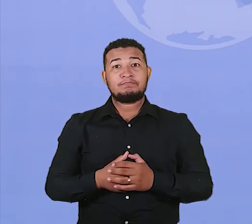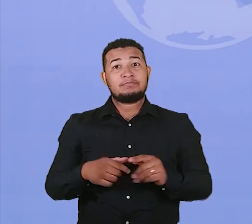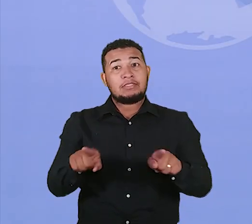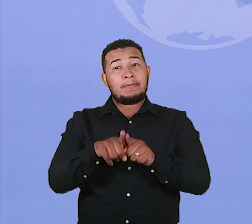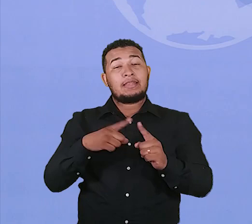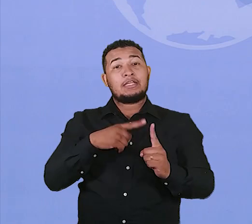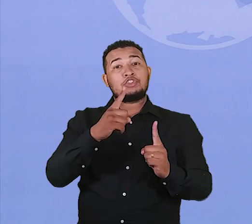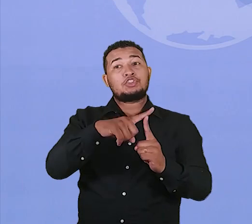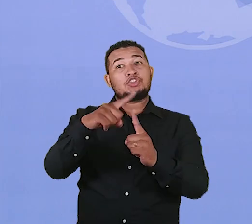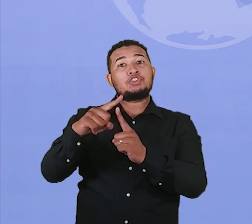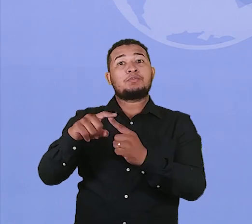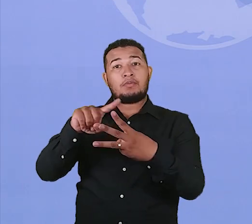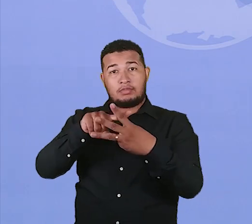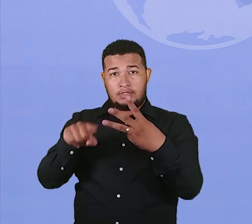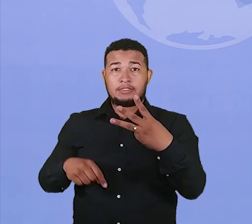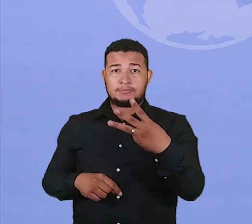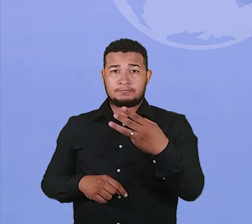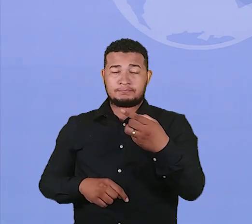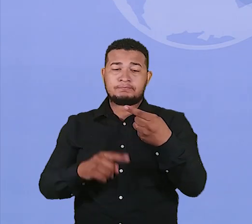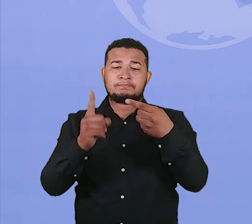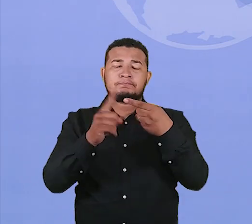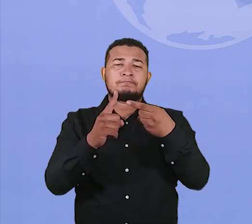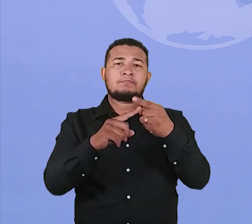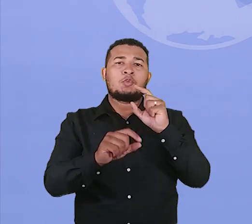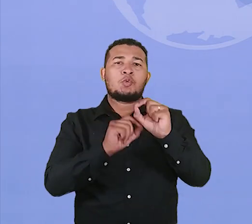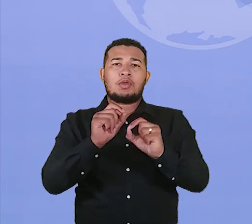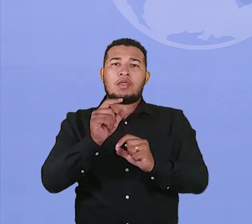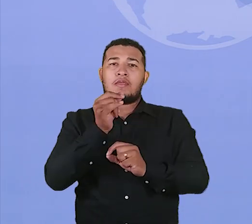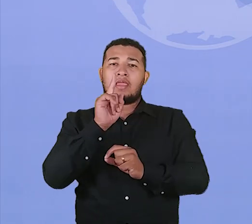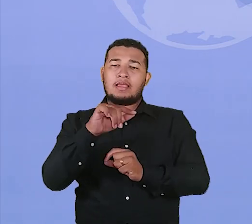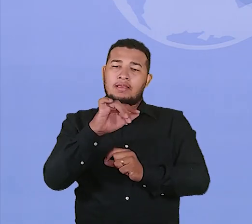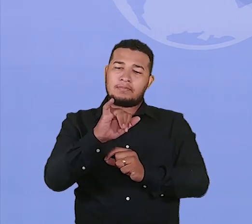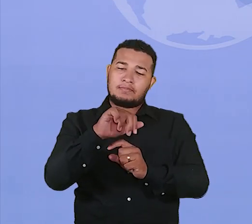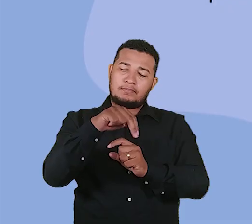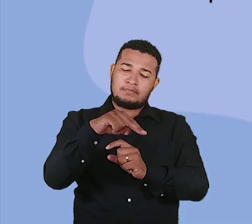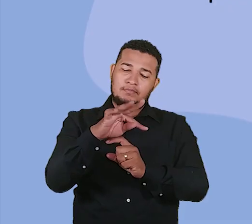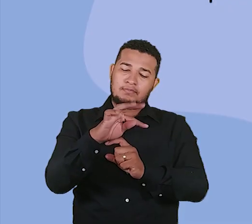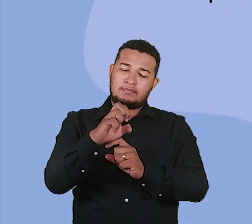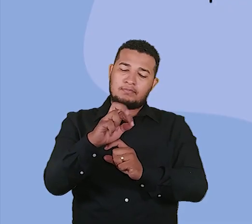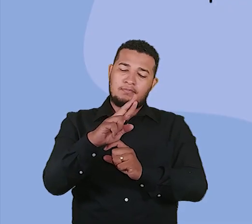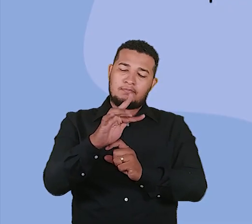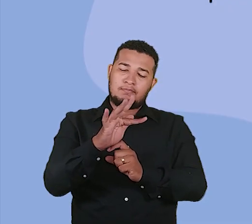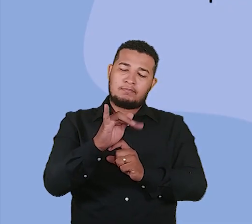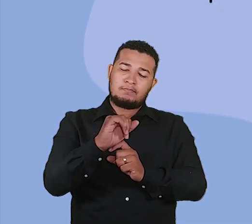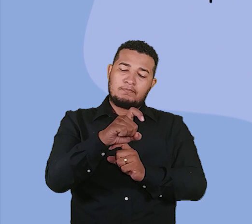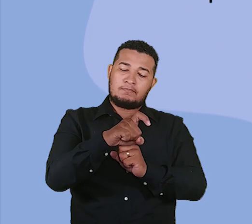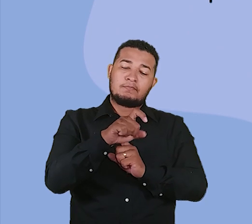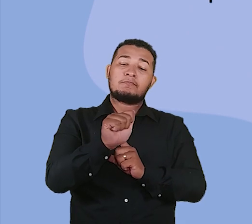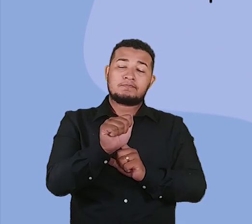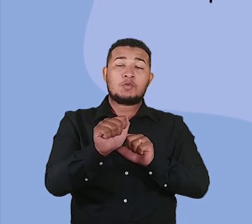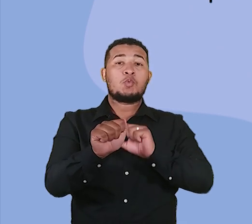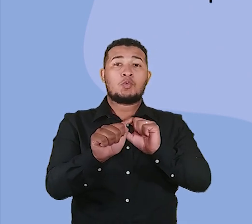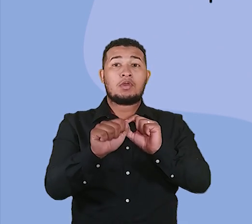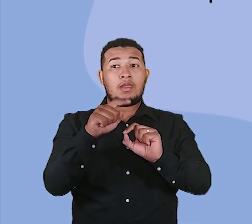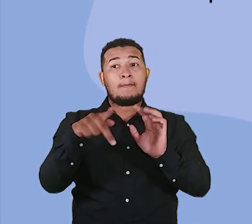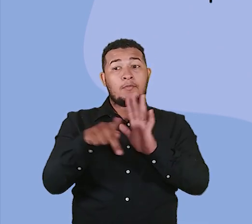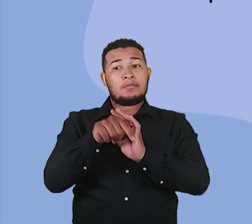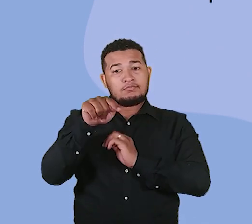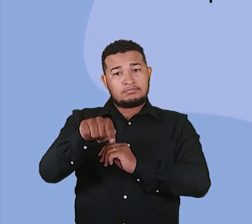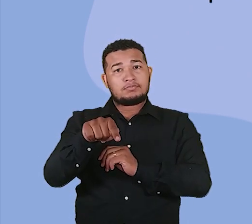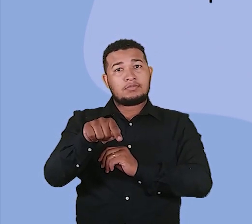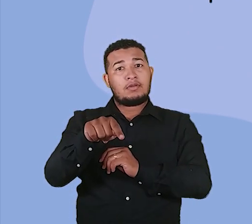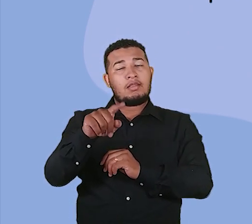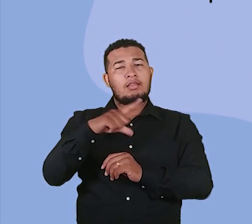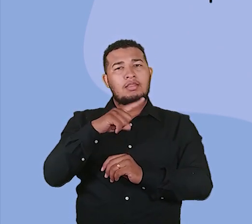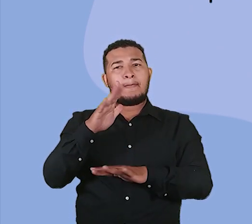tipos de alavancas a primeira delas é interfixa olha aí é quando o ponto